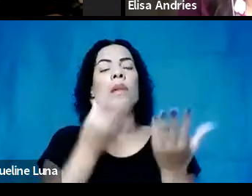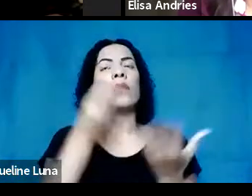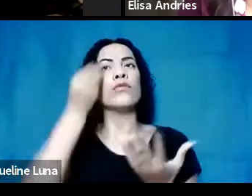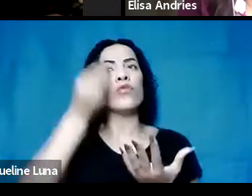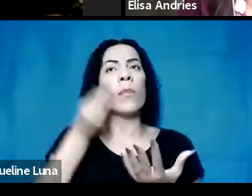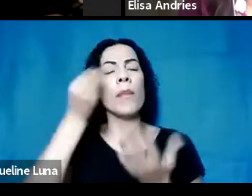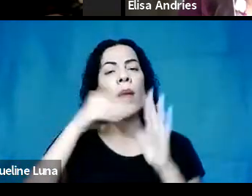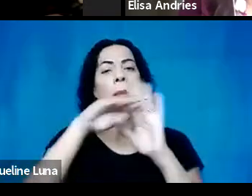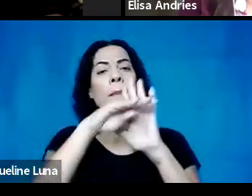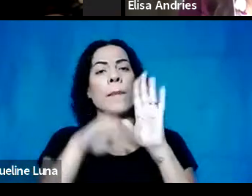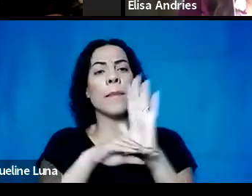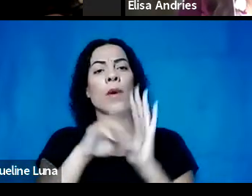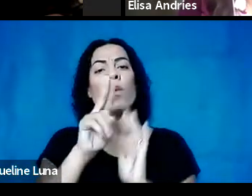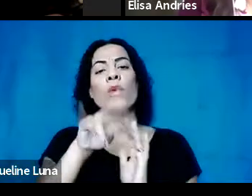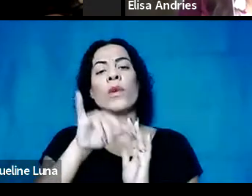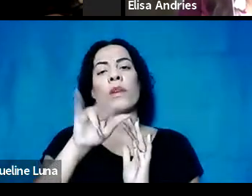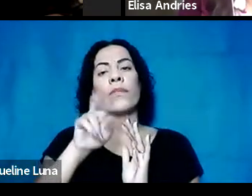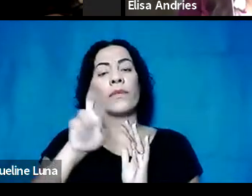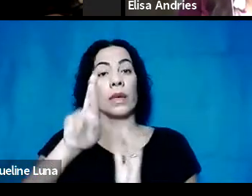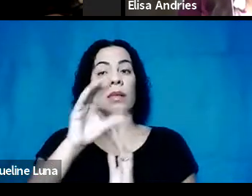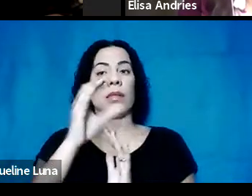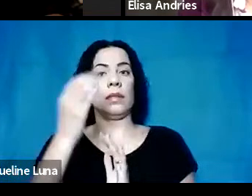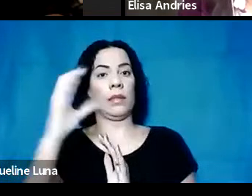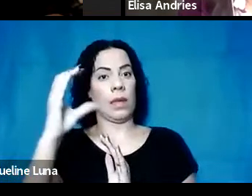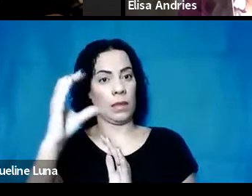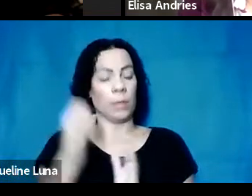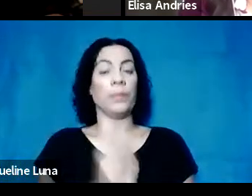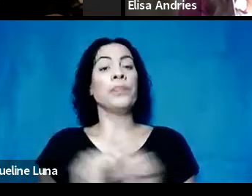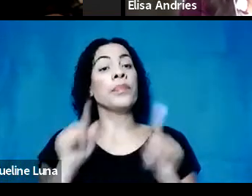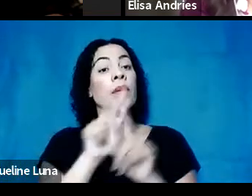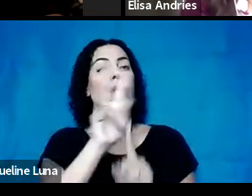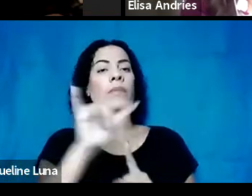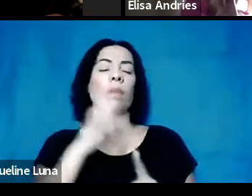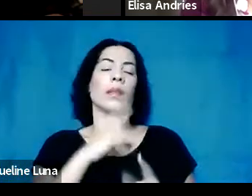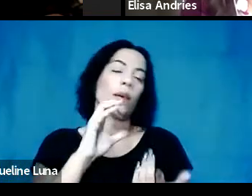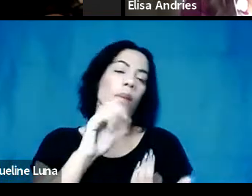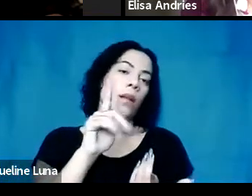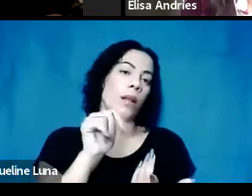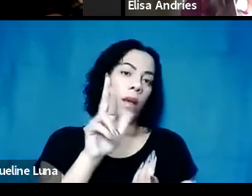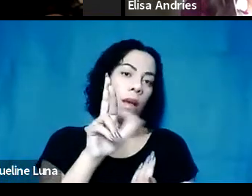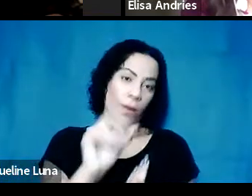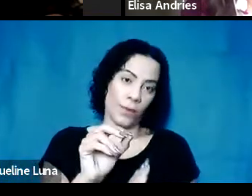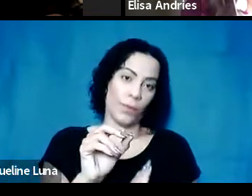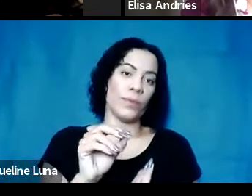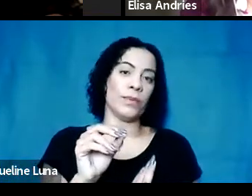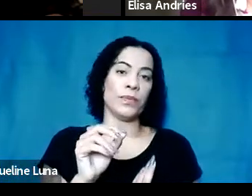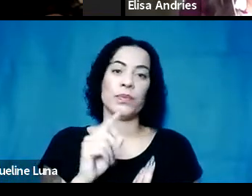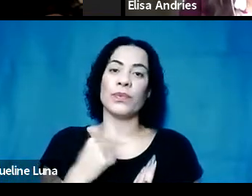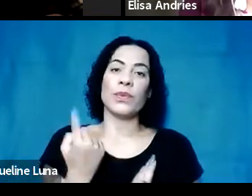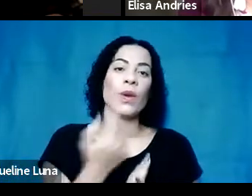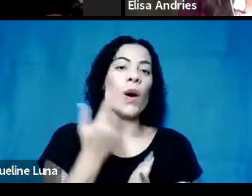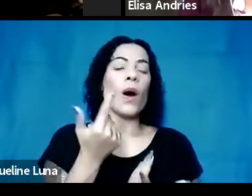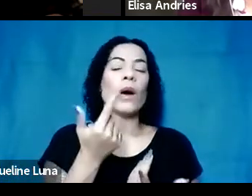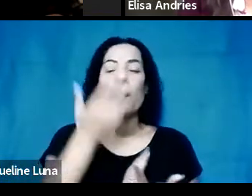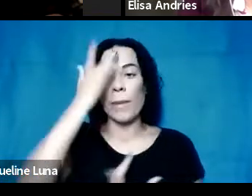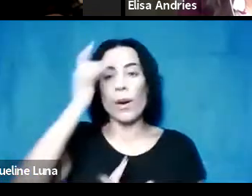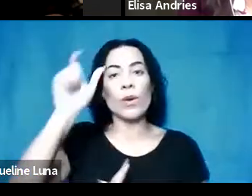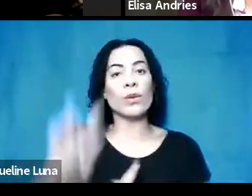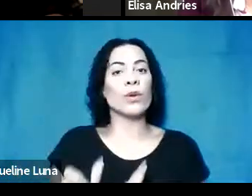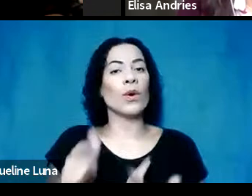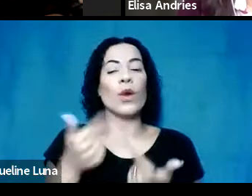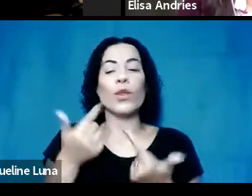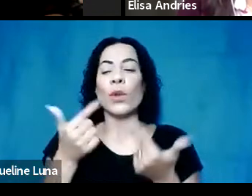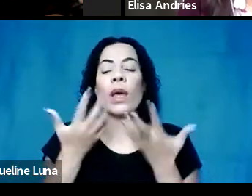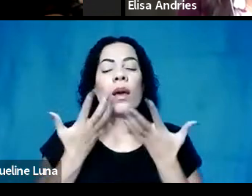programa Universciência. E teremos, é claro, o nosso incansável, nosso